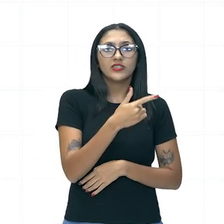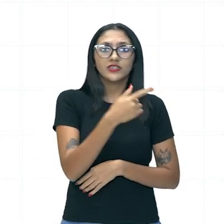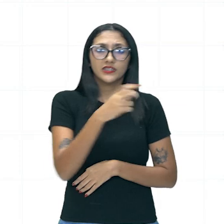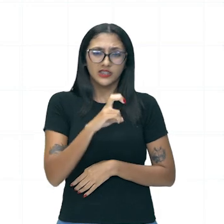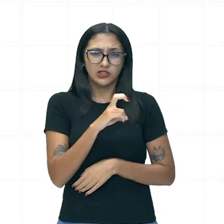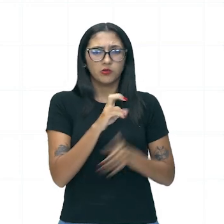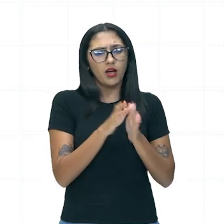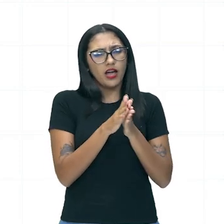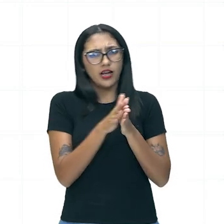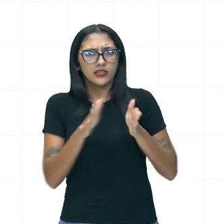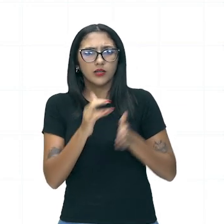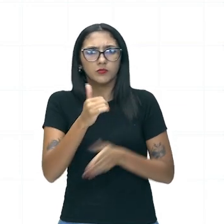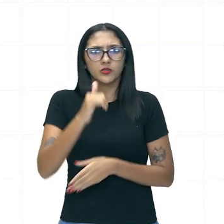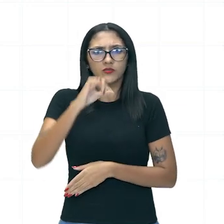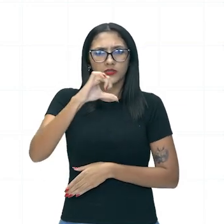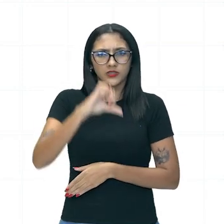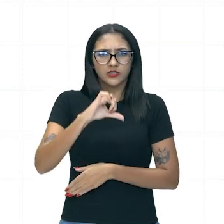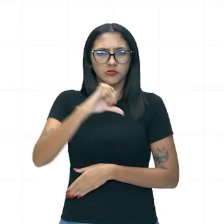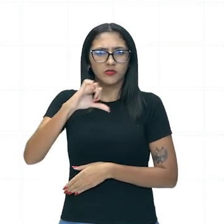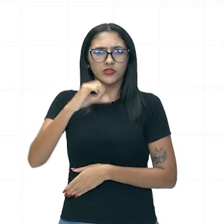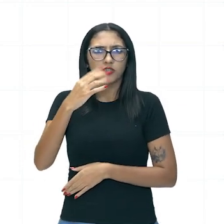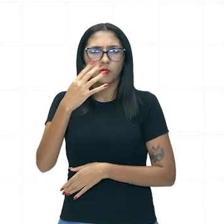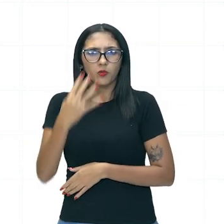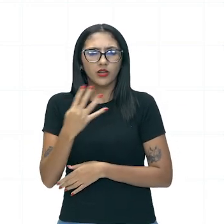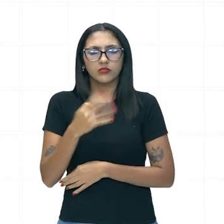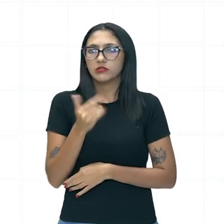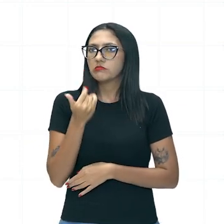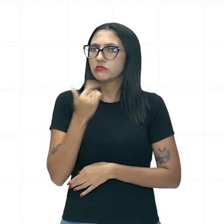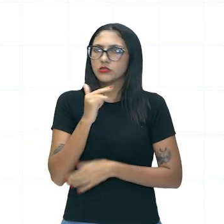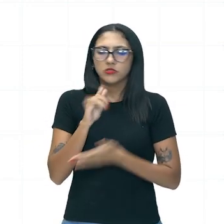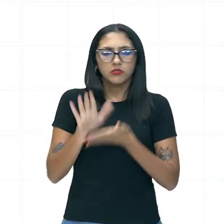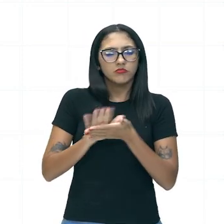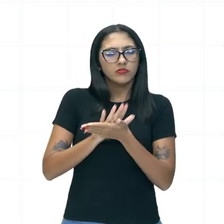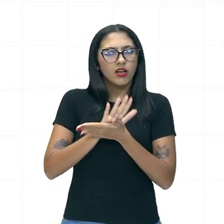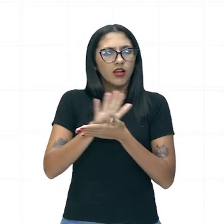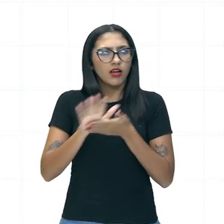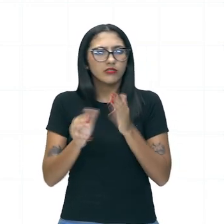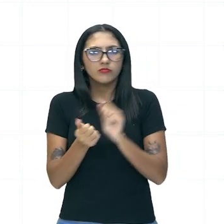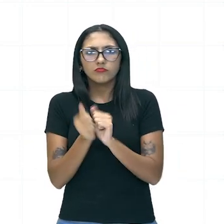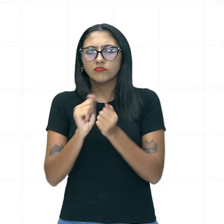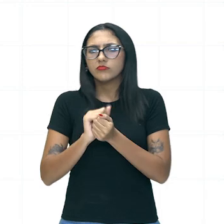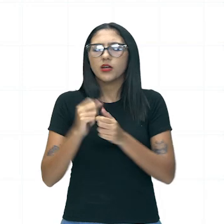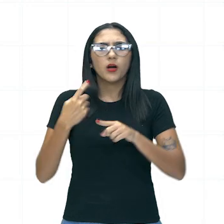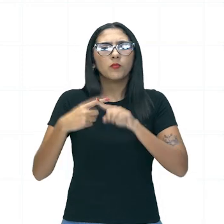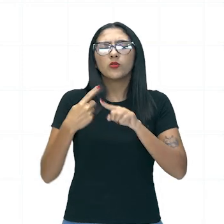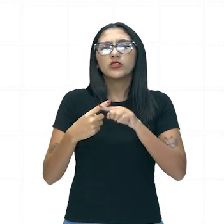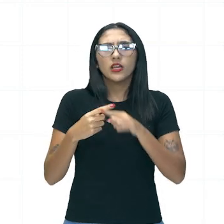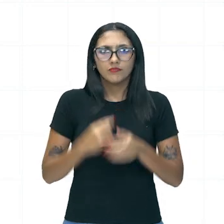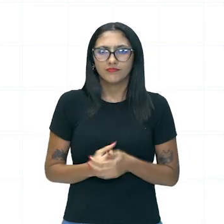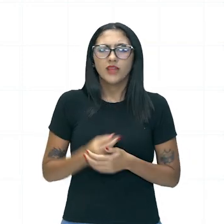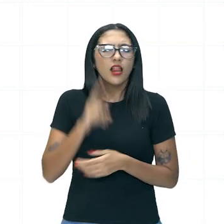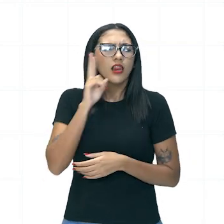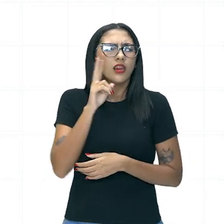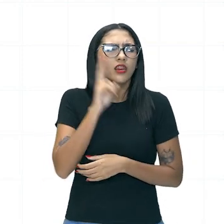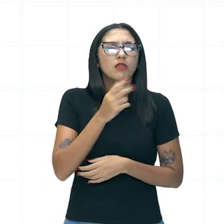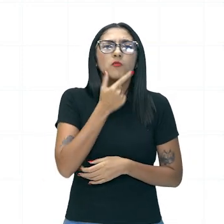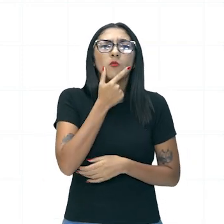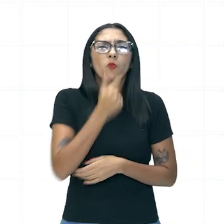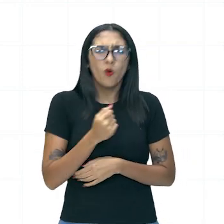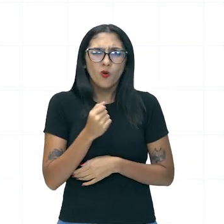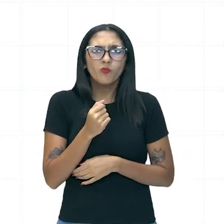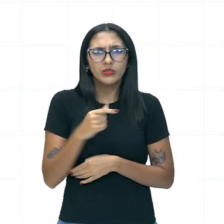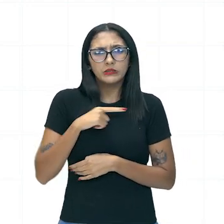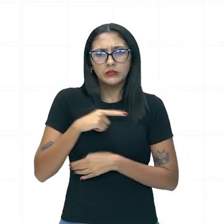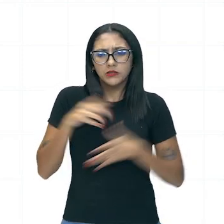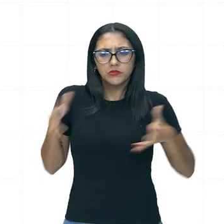1994, né, o rugby não participou das Olimpíadas por conta da saída do Barão de Coubertin, que foi esse grande